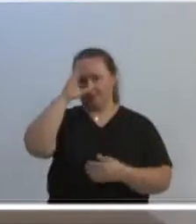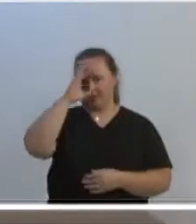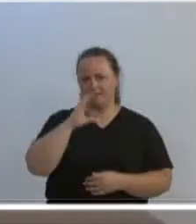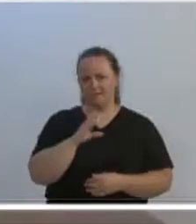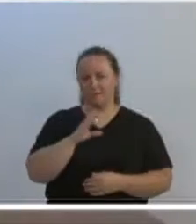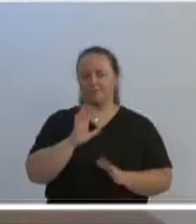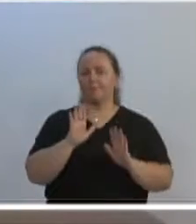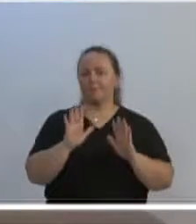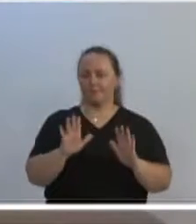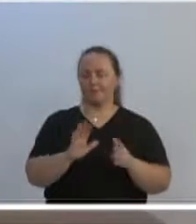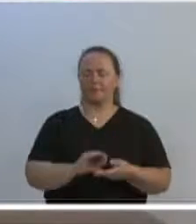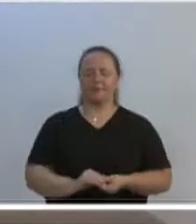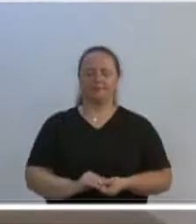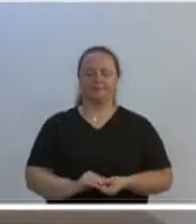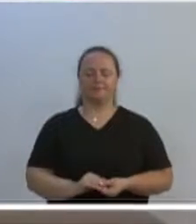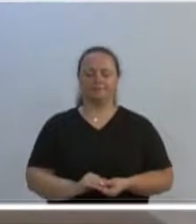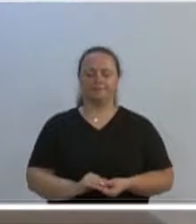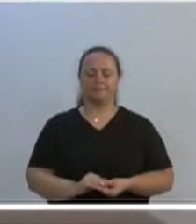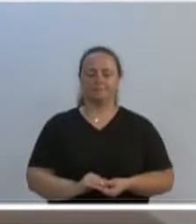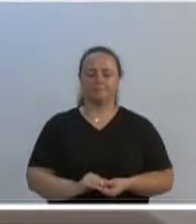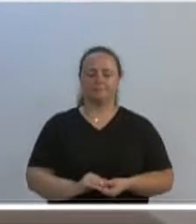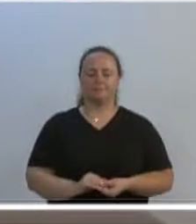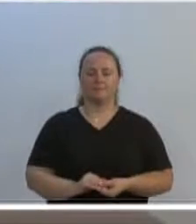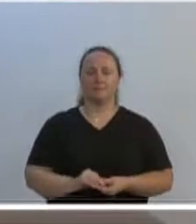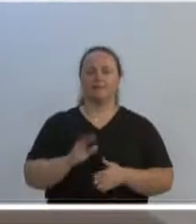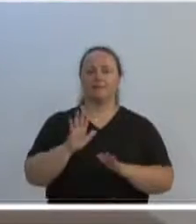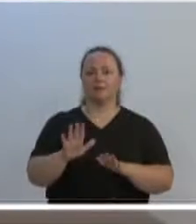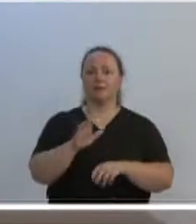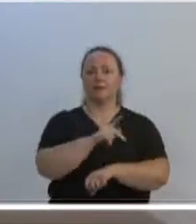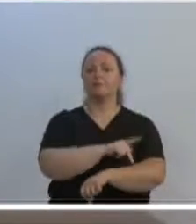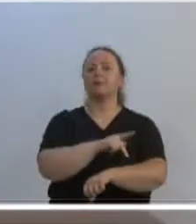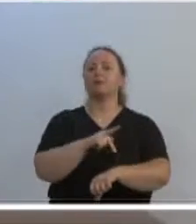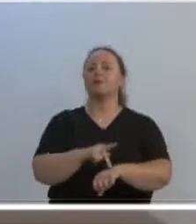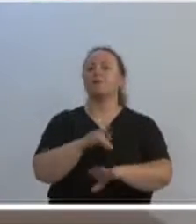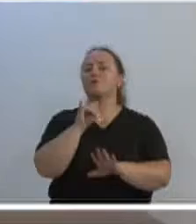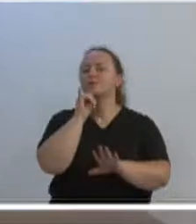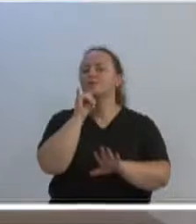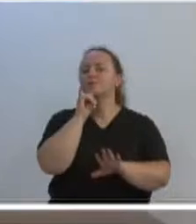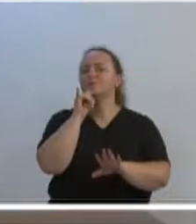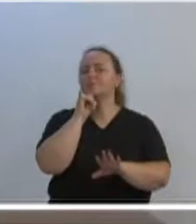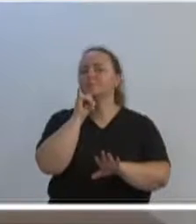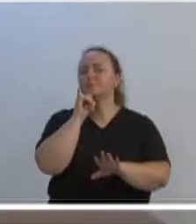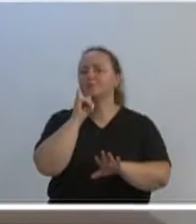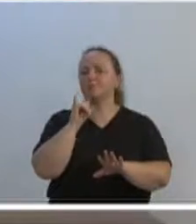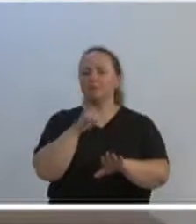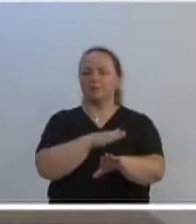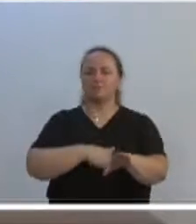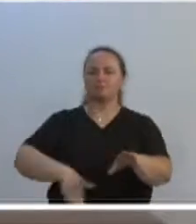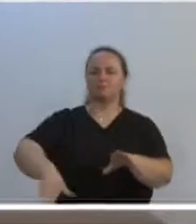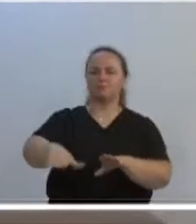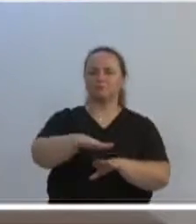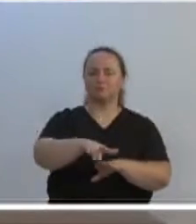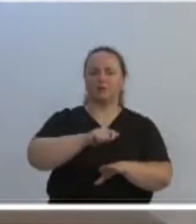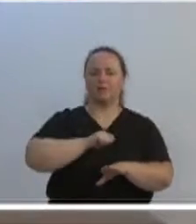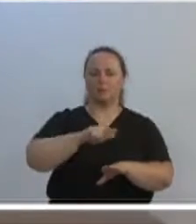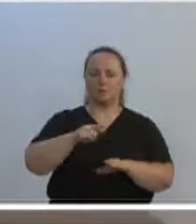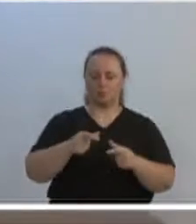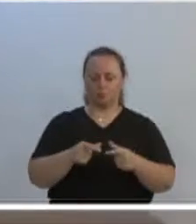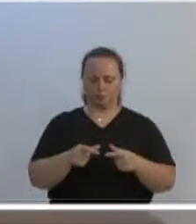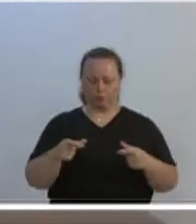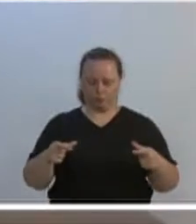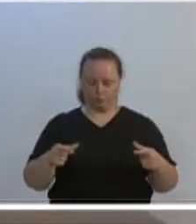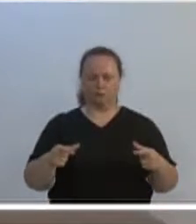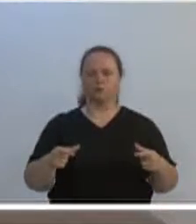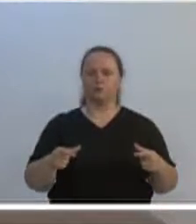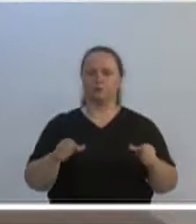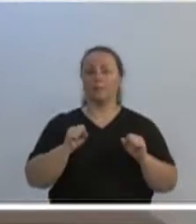de forma pedagógica, ele recebeu a tarjeta da área azul, estacionou de forma indevida,